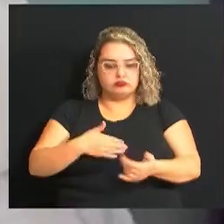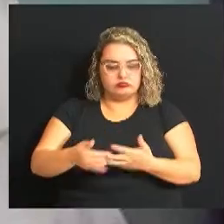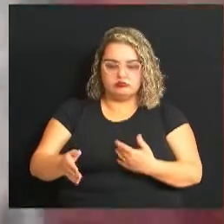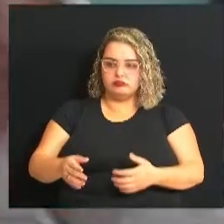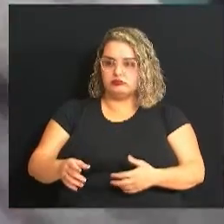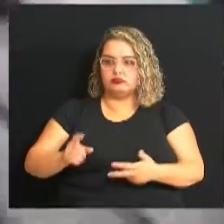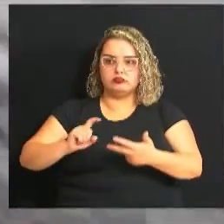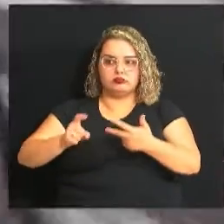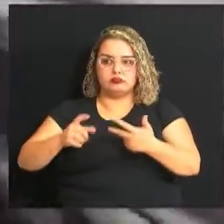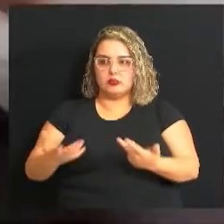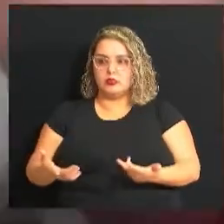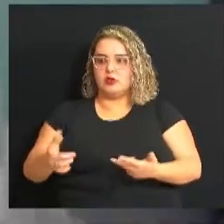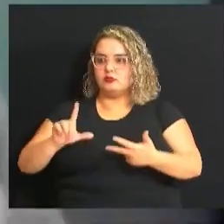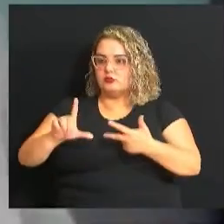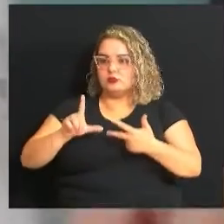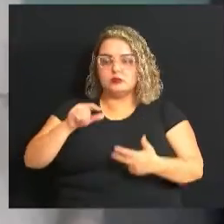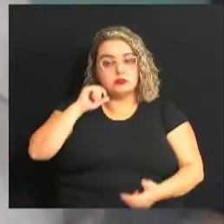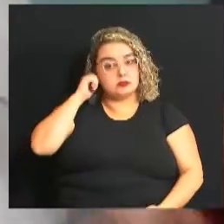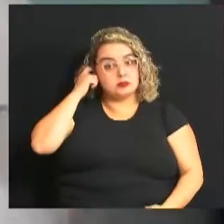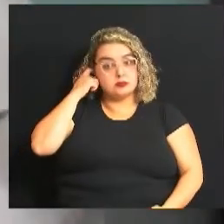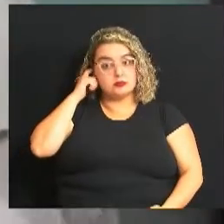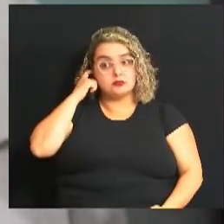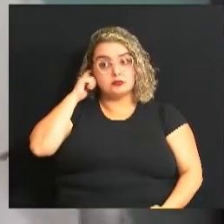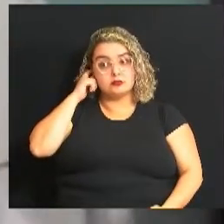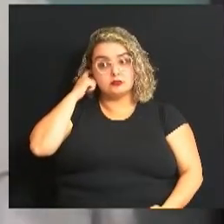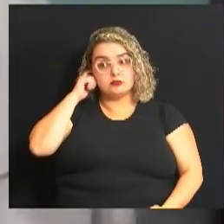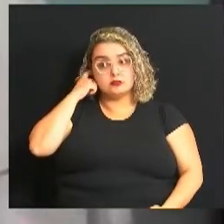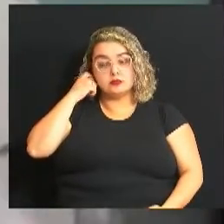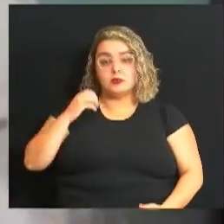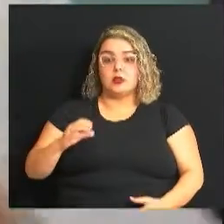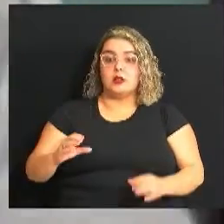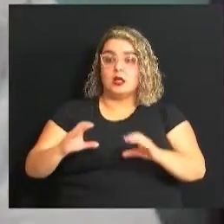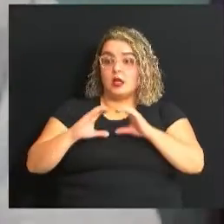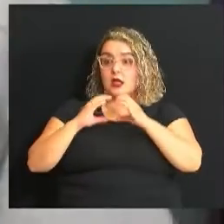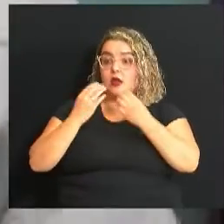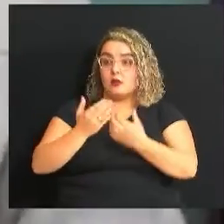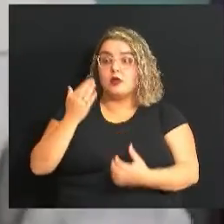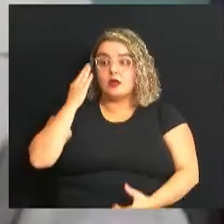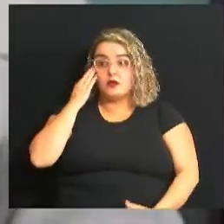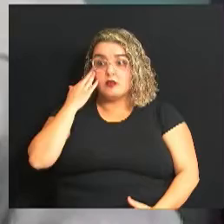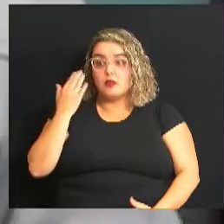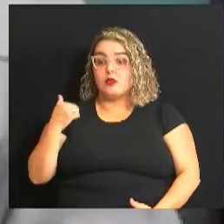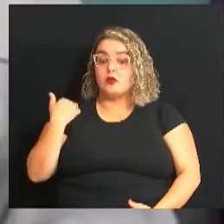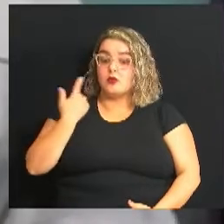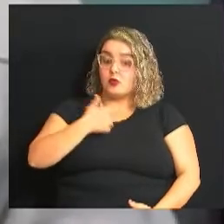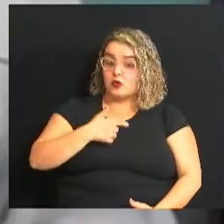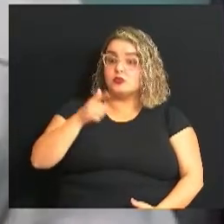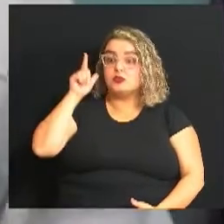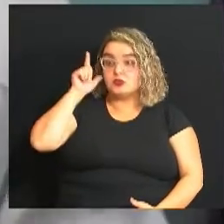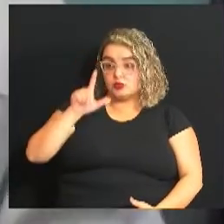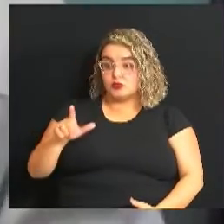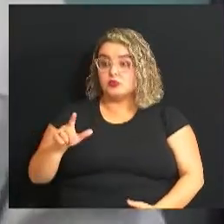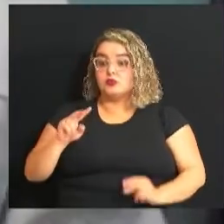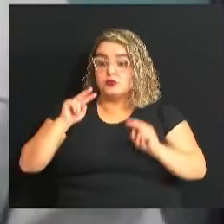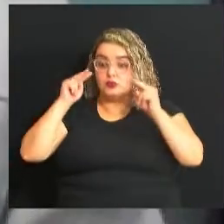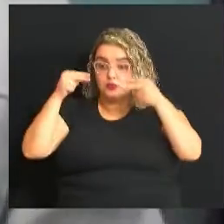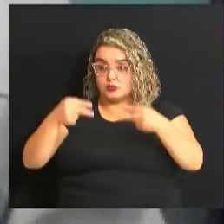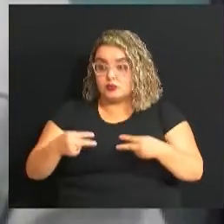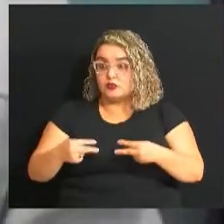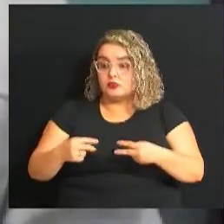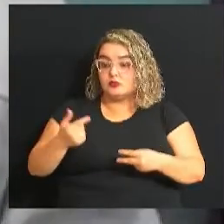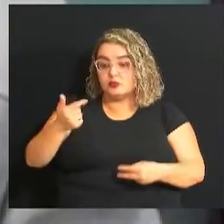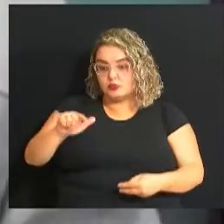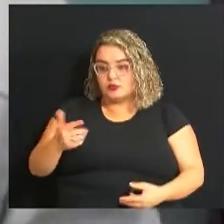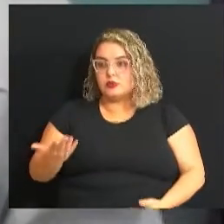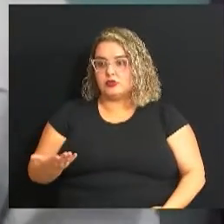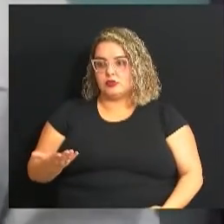executivo, no legislativo, e a comunidade vai entender, olha, a gente conseguiu alcançar esse reconhecimento, vamos manter. Então,